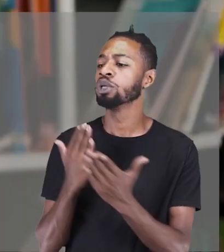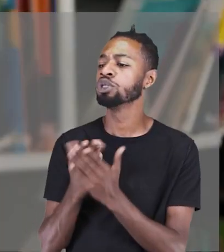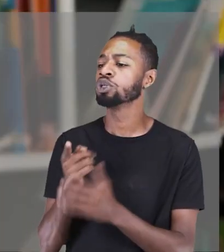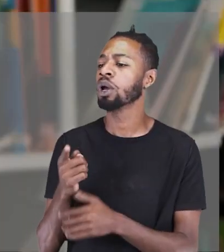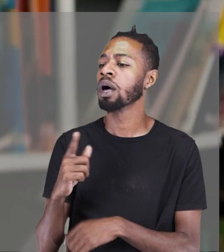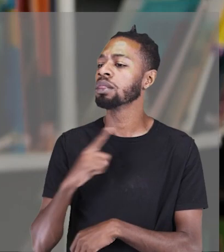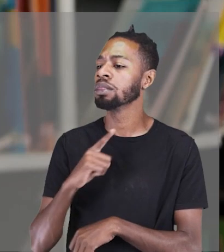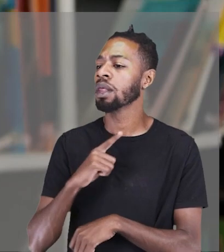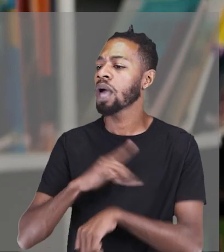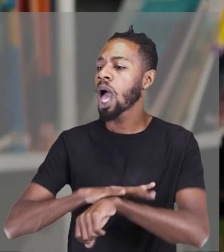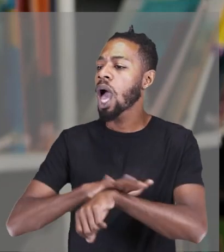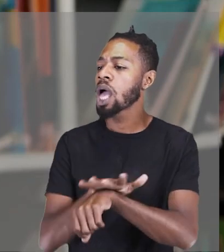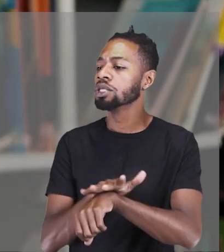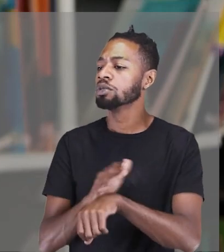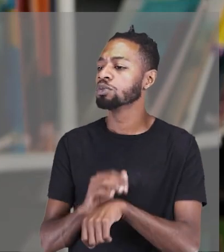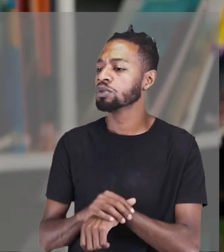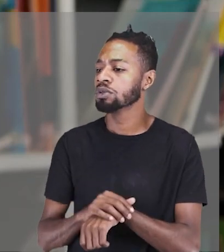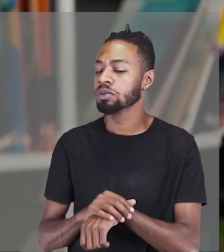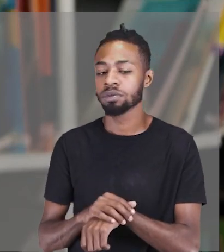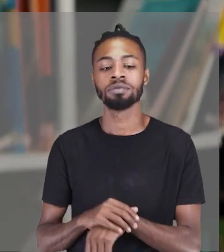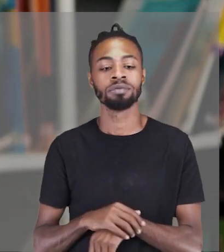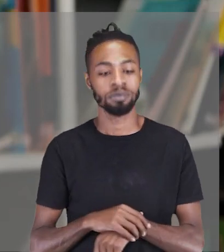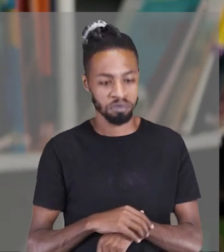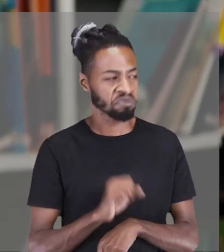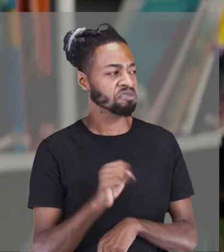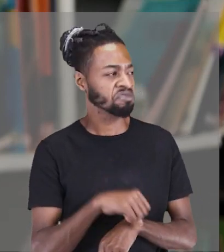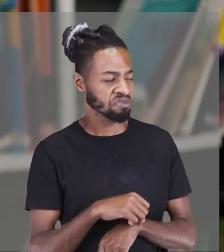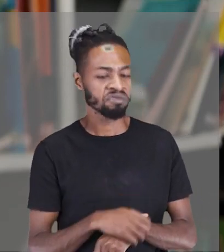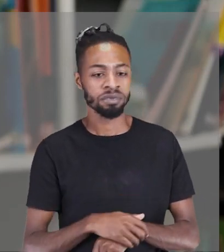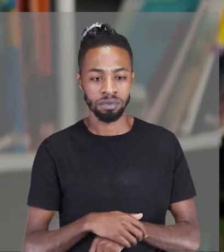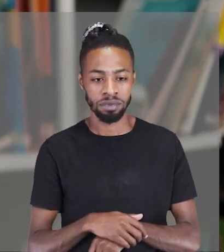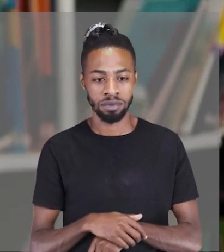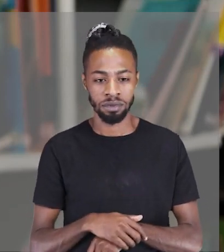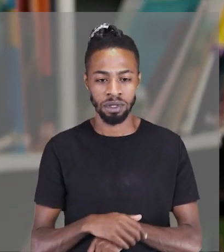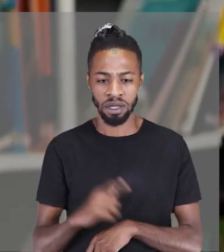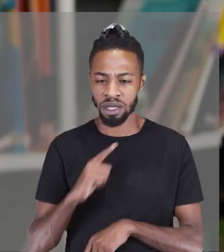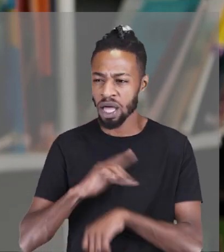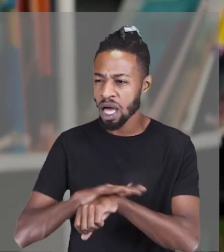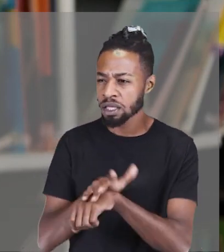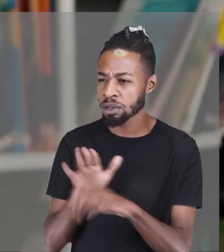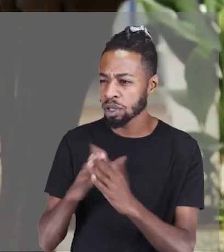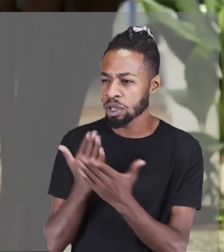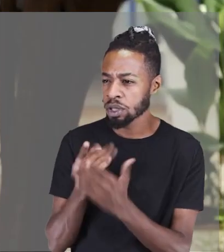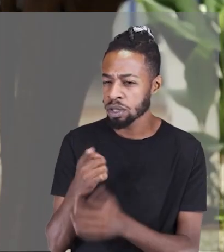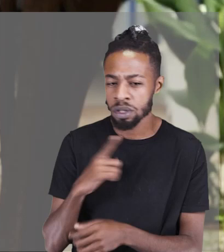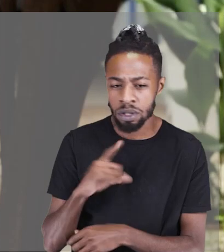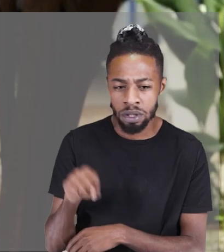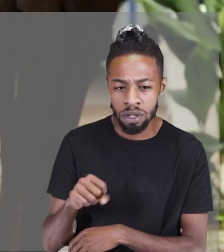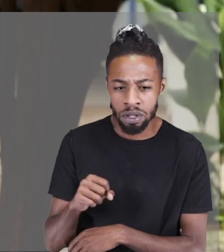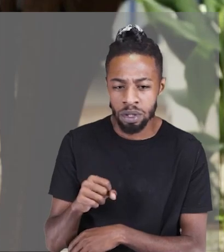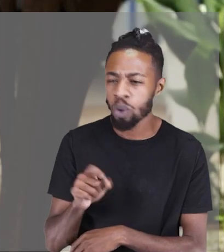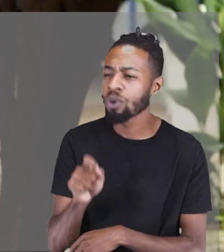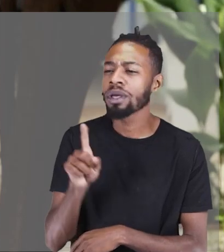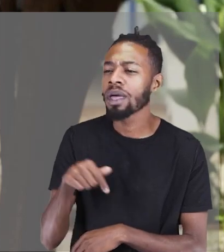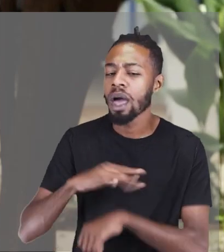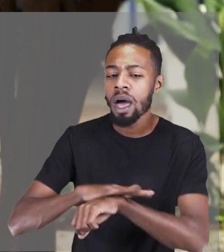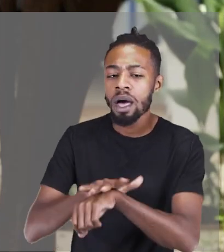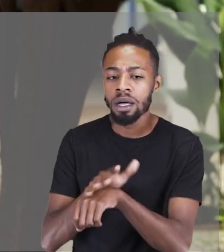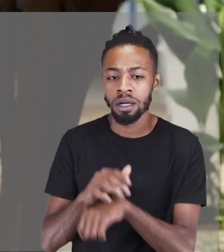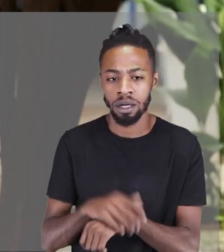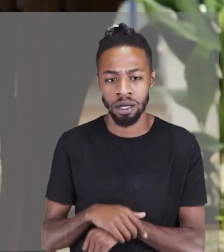As escolas têm racismo? Sim. Na verdade tem. Tem racismo? Sabe o que é